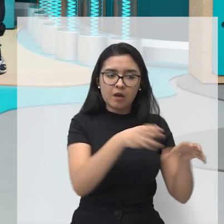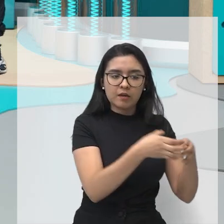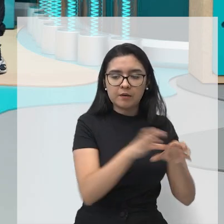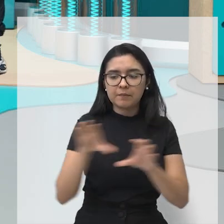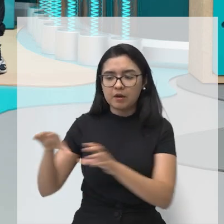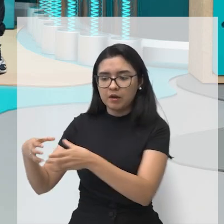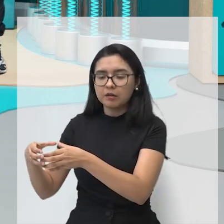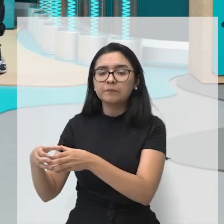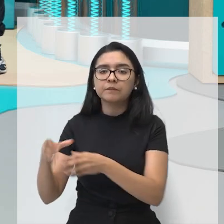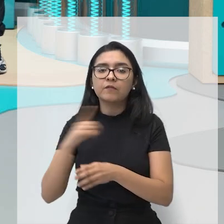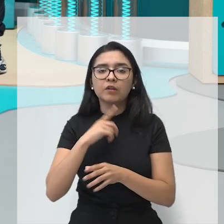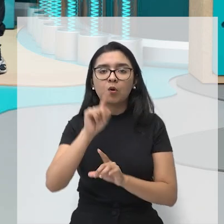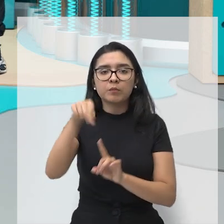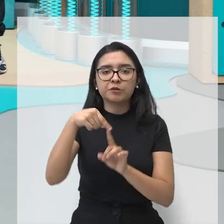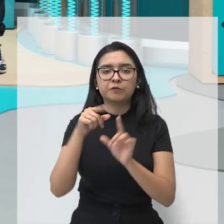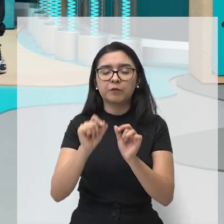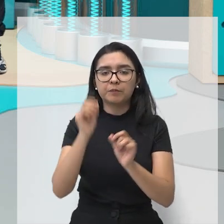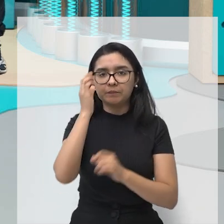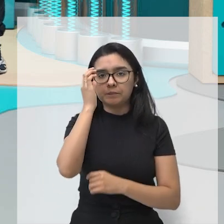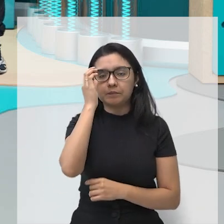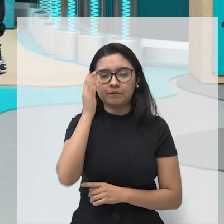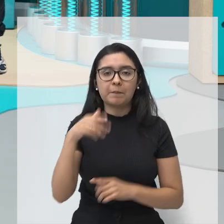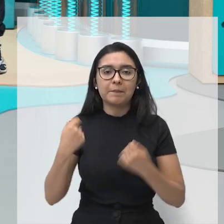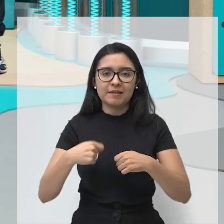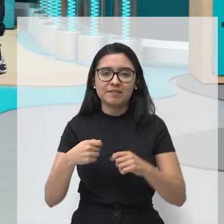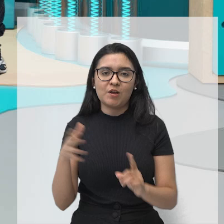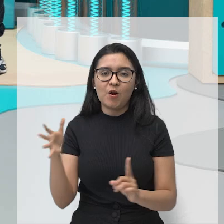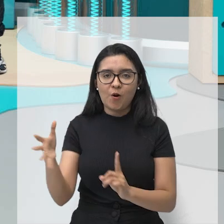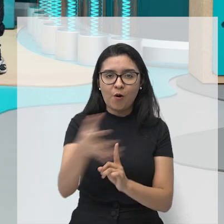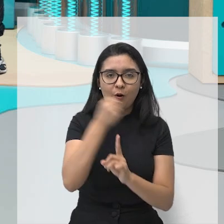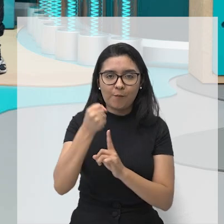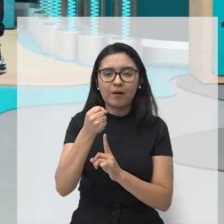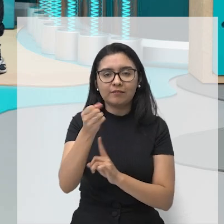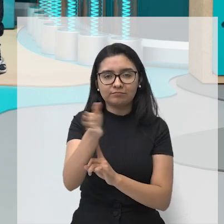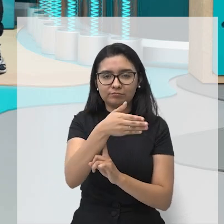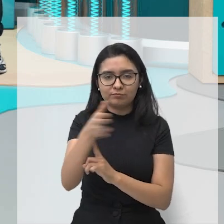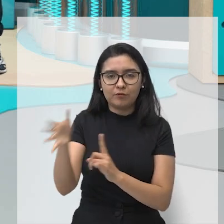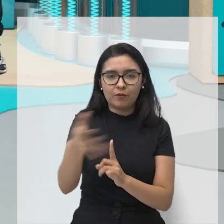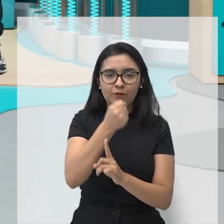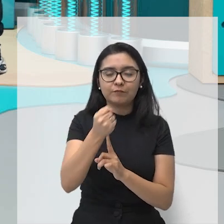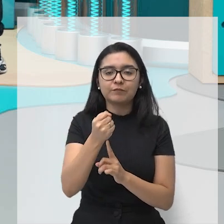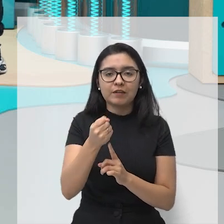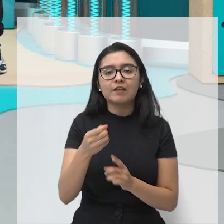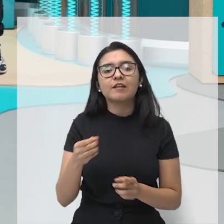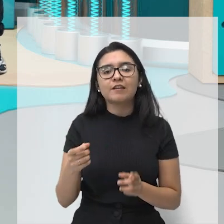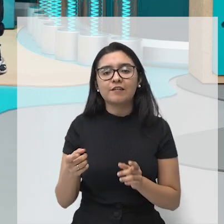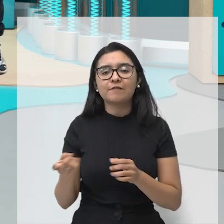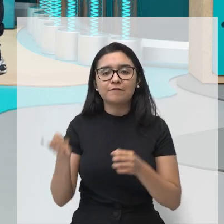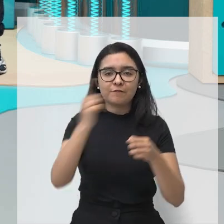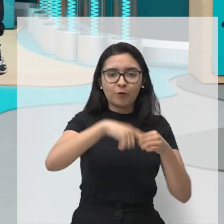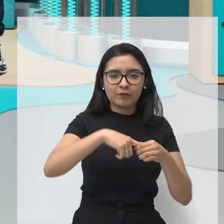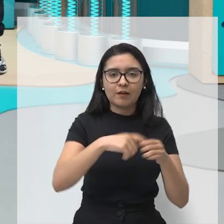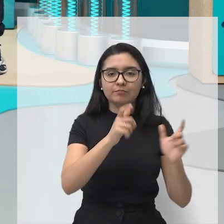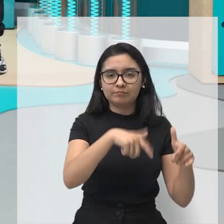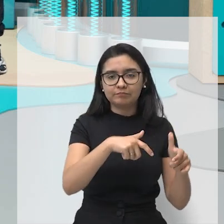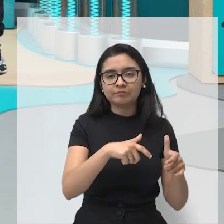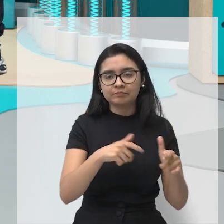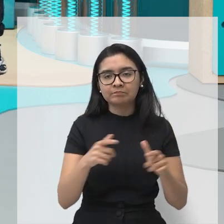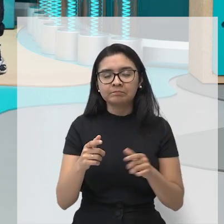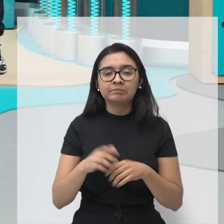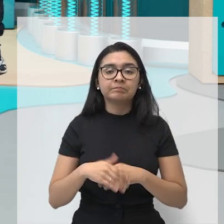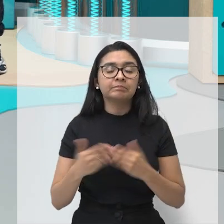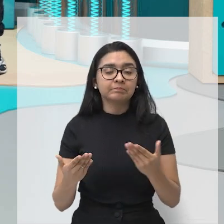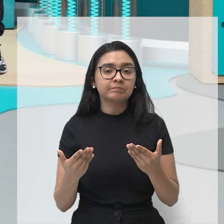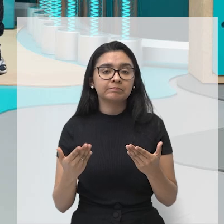distintos, né, vão ter o objetivo de capturar e retornar para sua base com ela na mão. Também